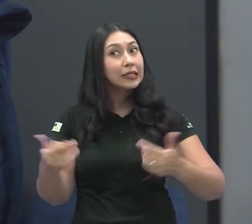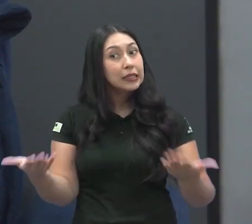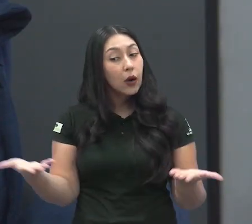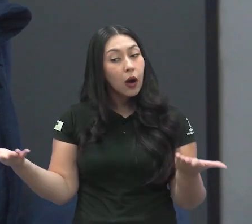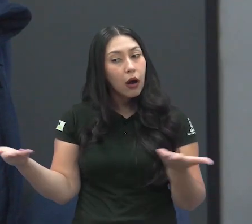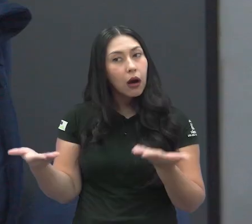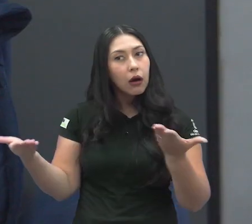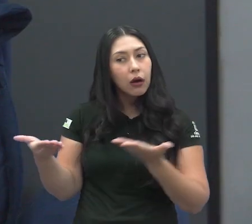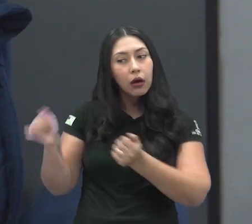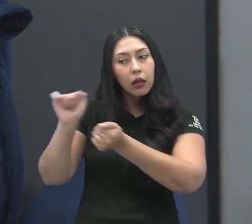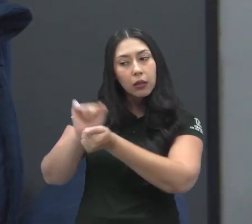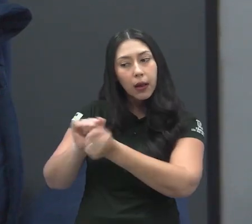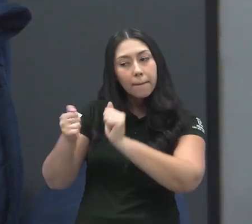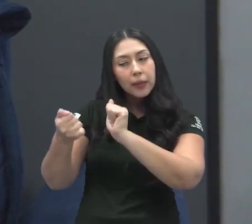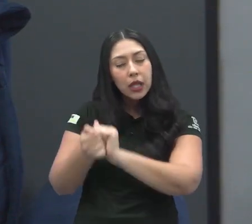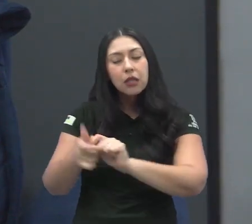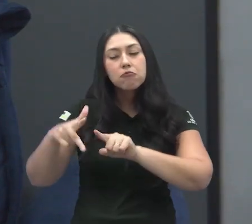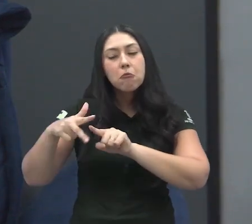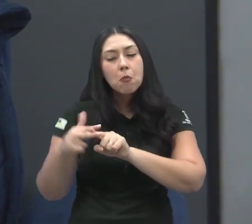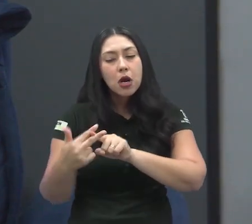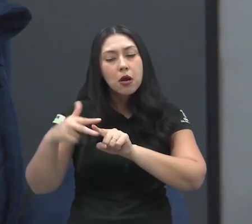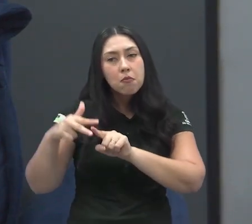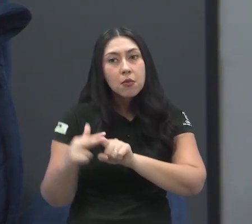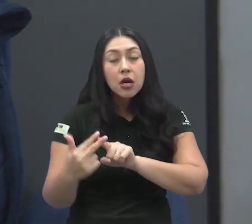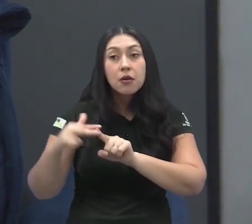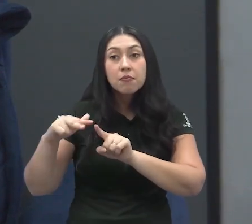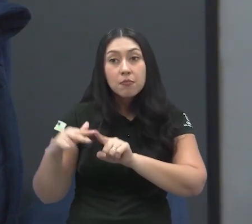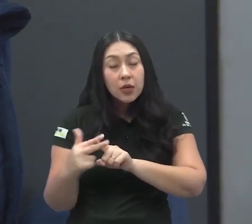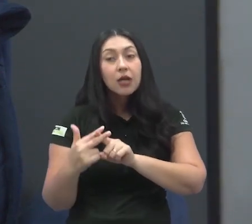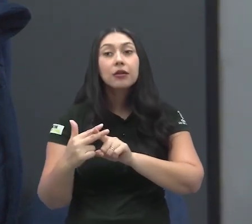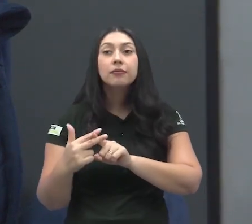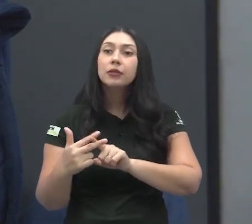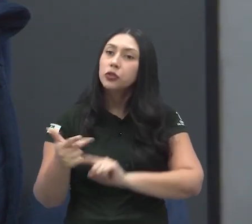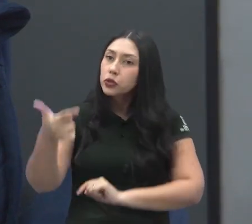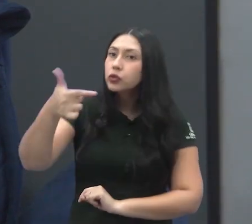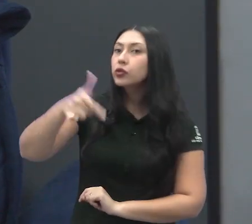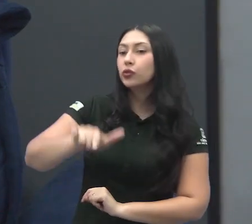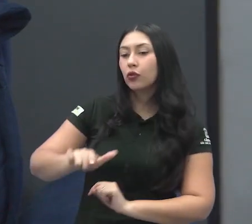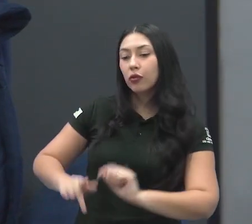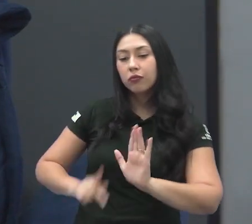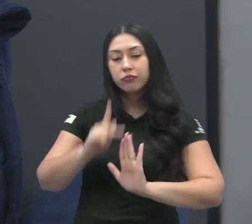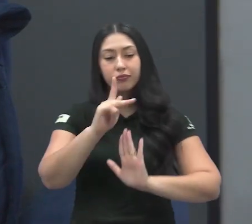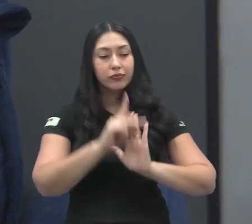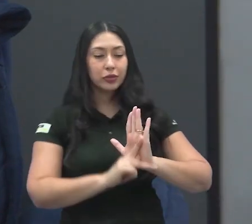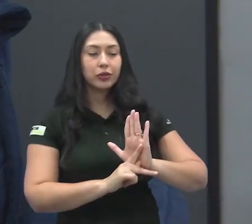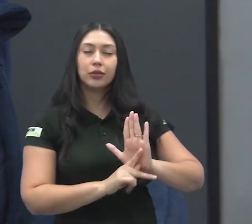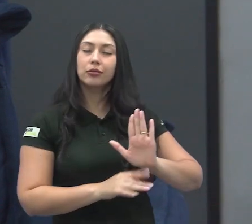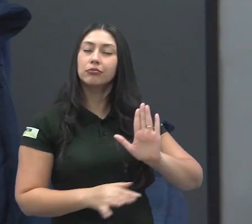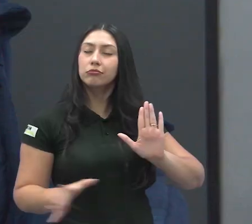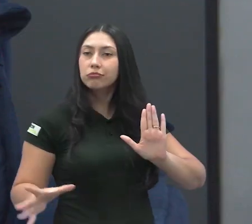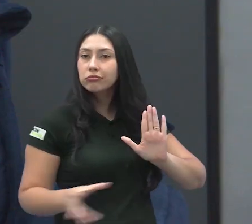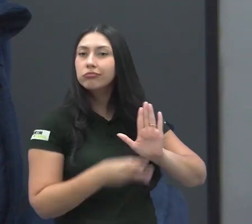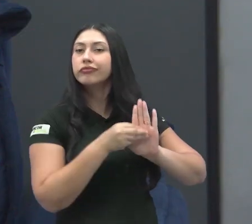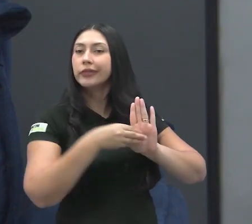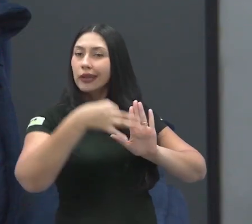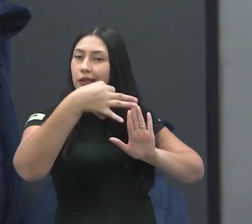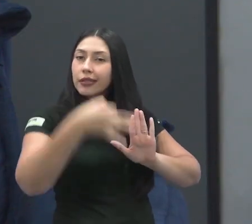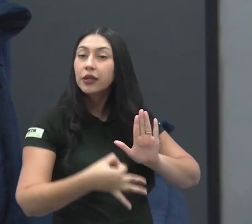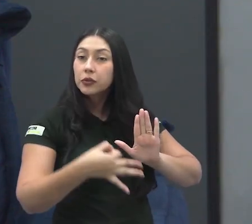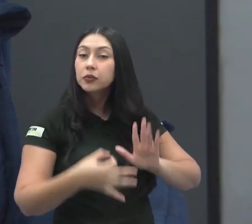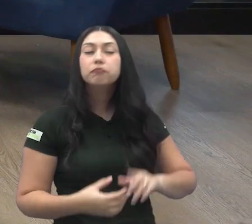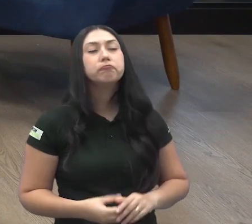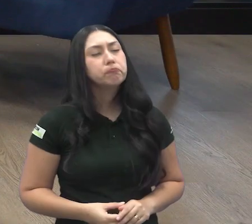Câmara. Então a gente está corrigindo essa mudança para, de novo, colocar no Código de Posturas da nossa cidade